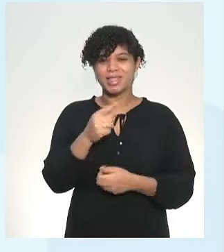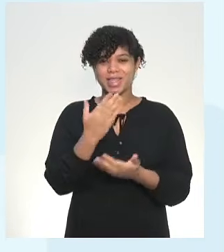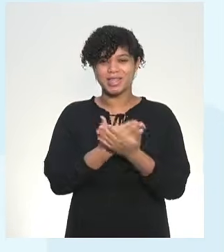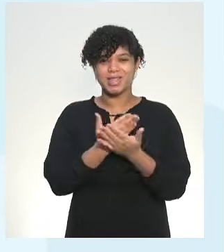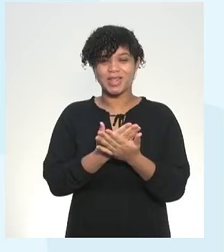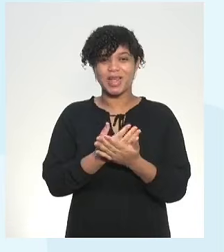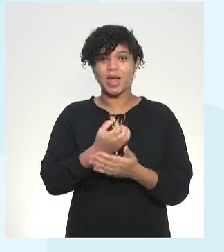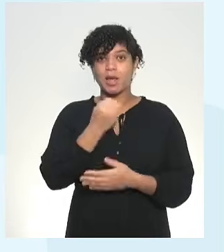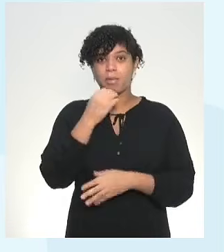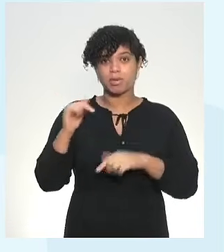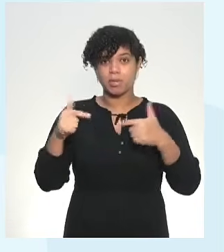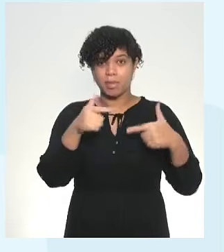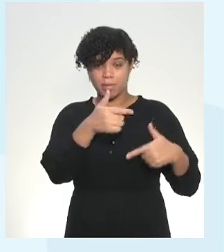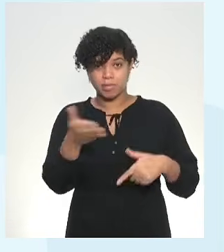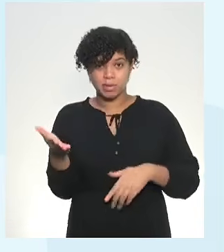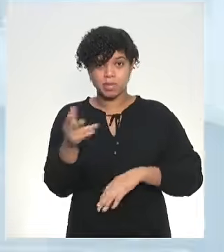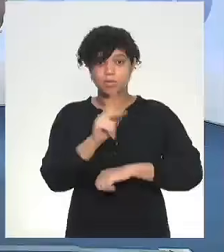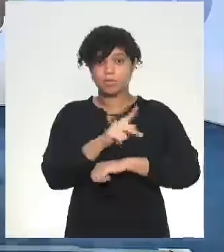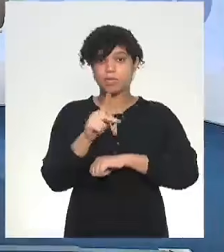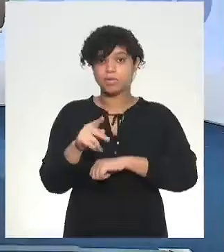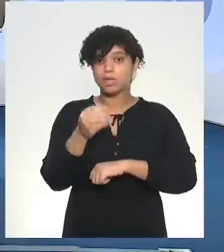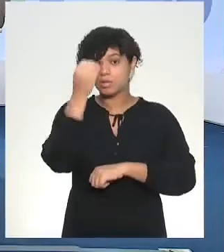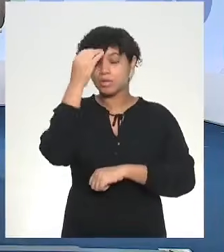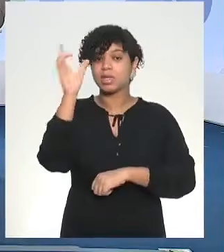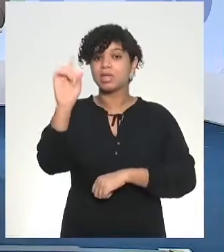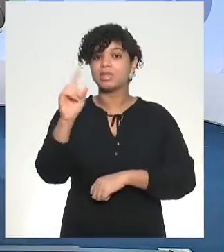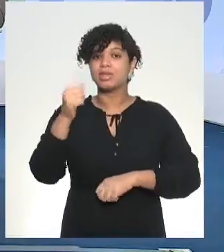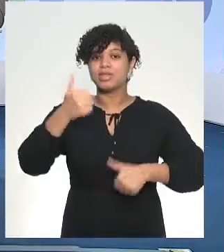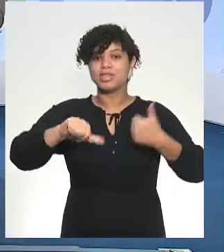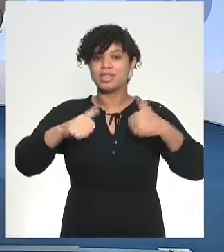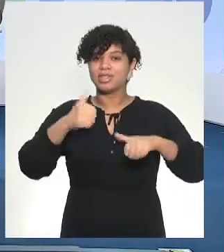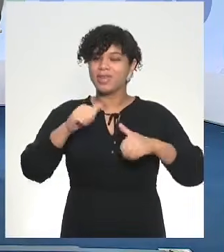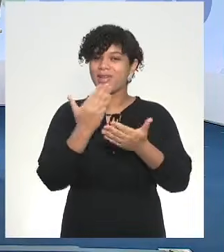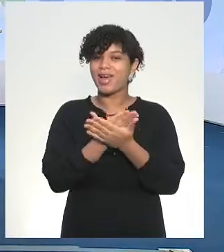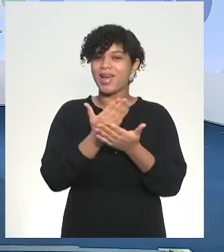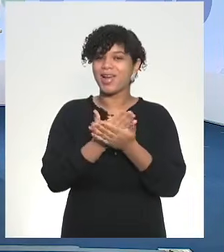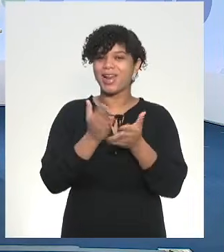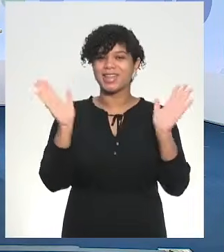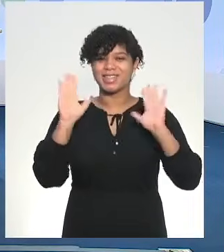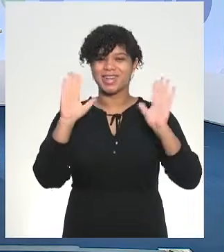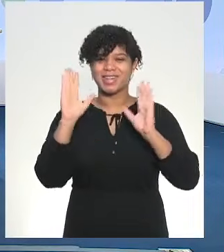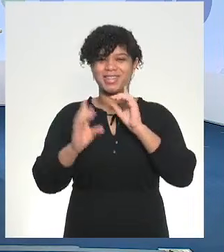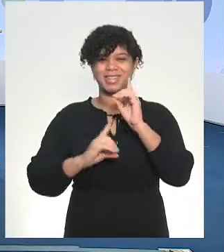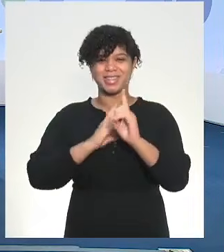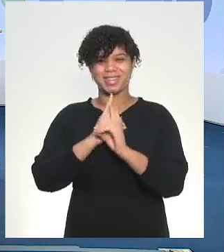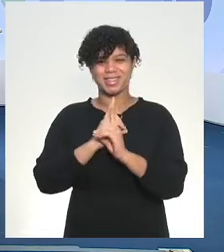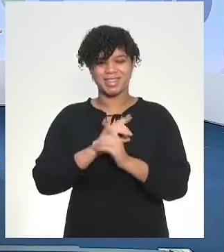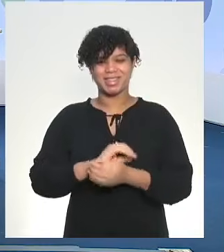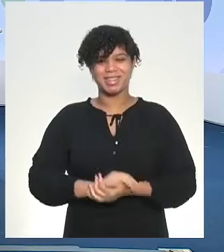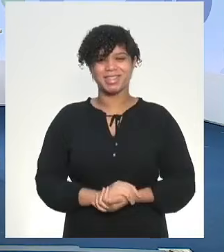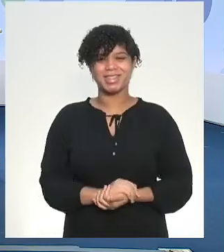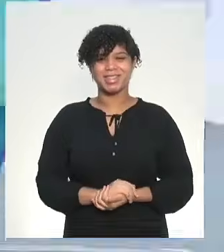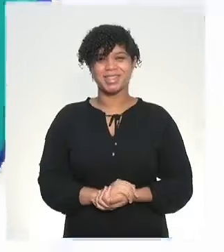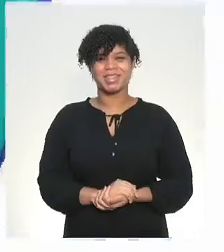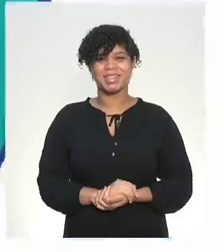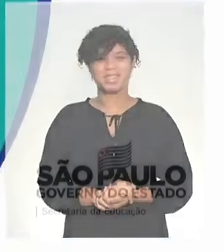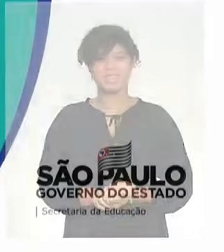bom trabalho para os profs, avalie a aula no final e até a próxima. Tchau! Tchau, pessoal.